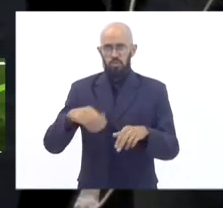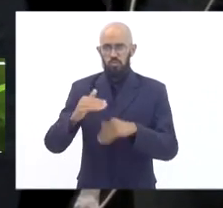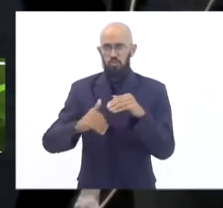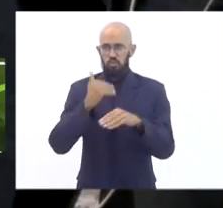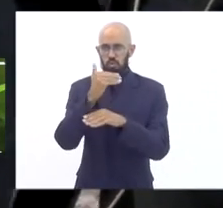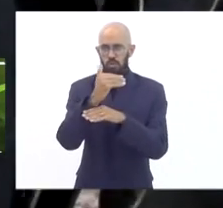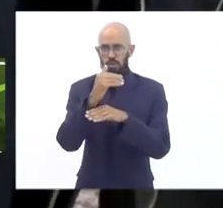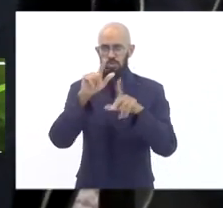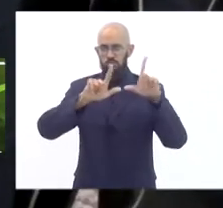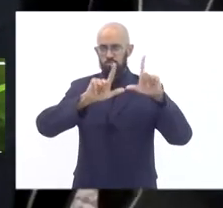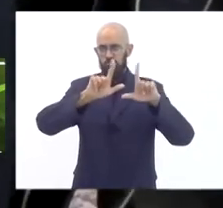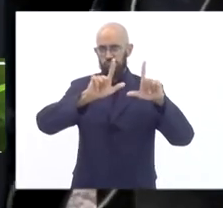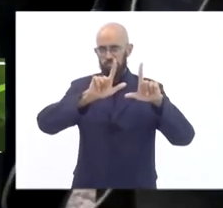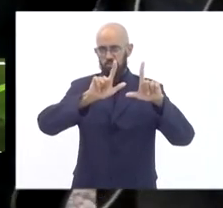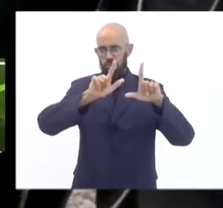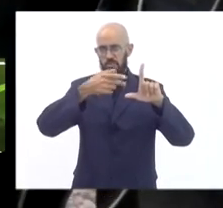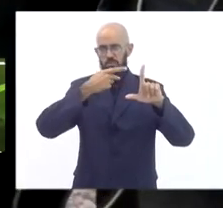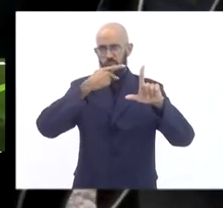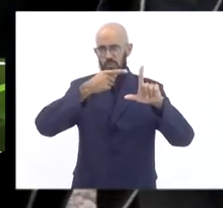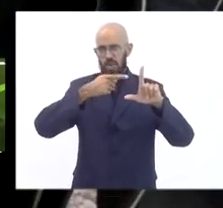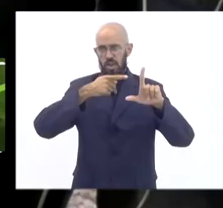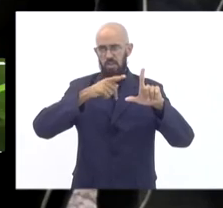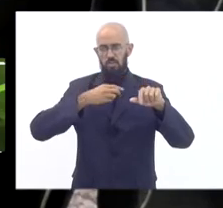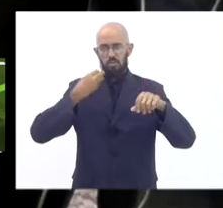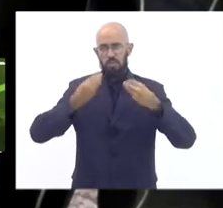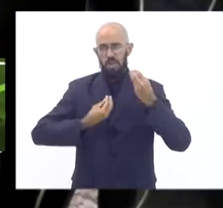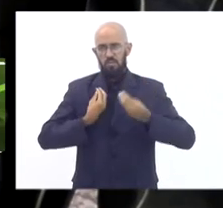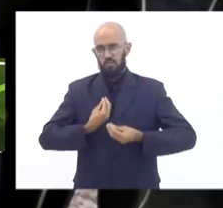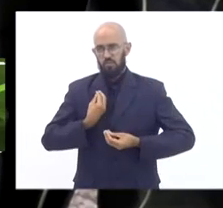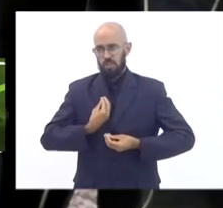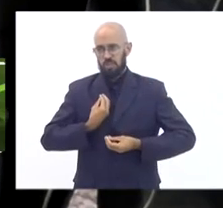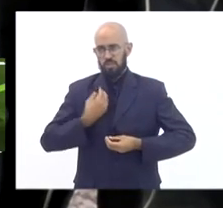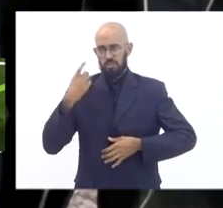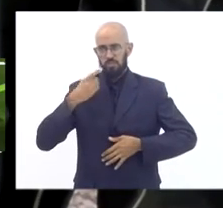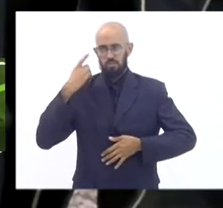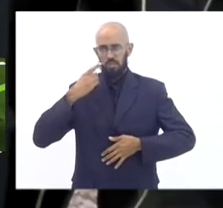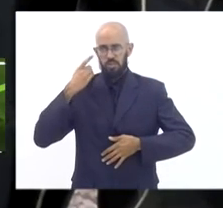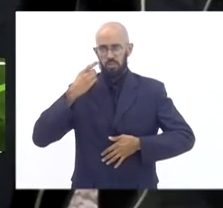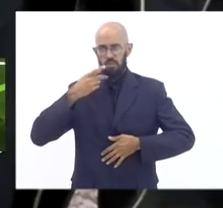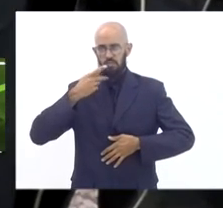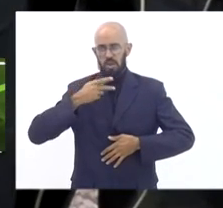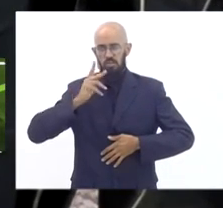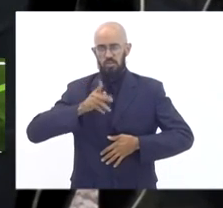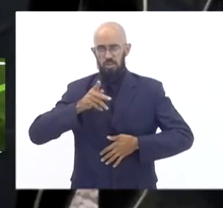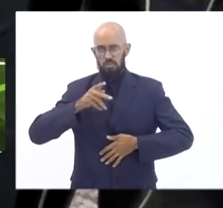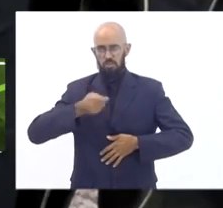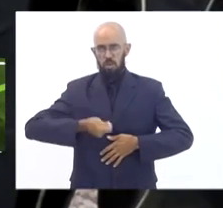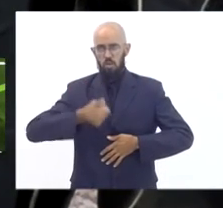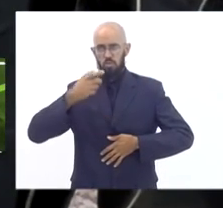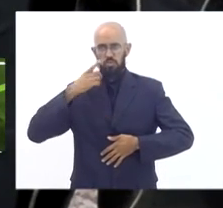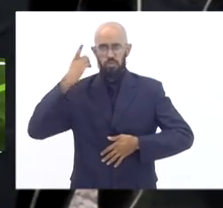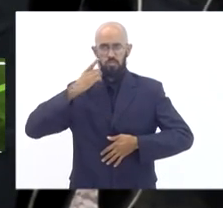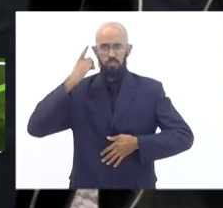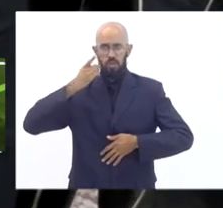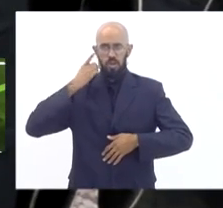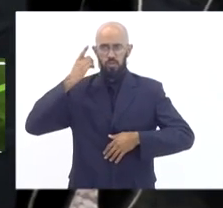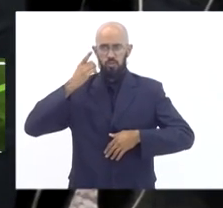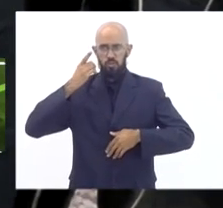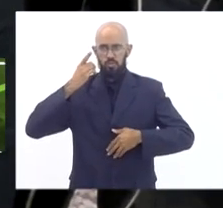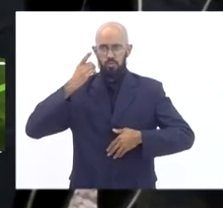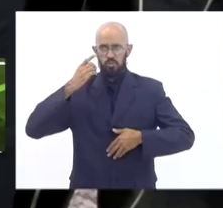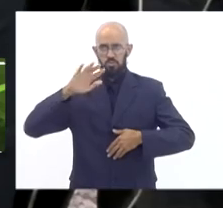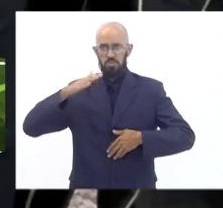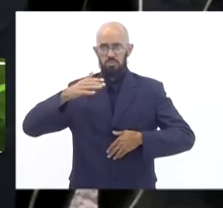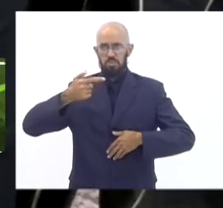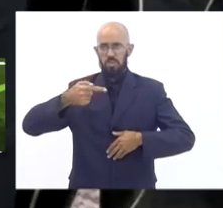vida no parlamento, eu dou um testemunho sempre, Valdec, que poucos deputados de uma gama de